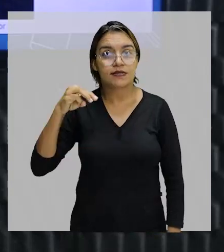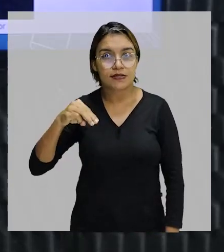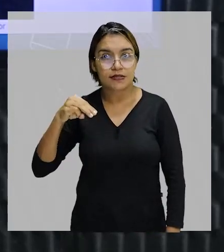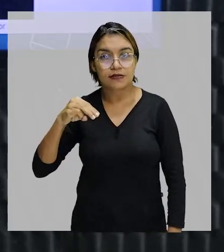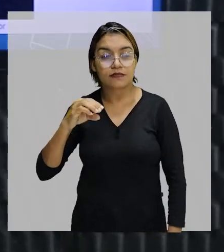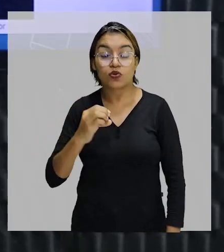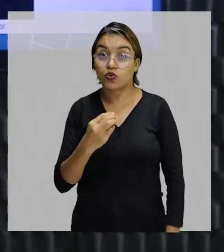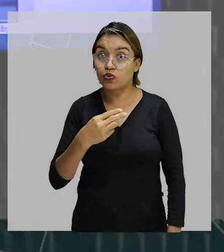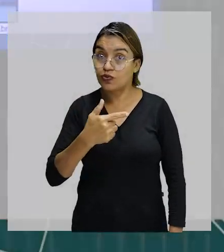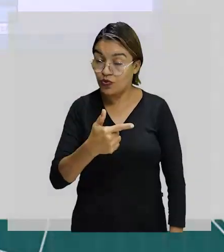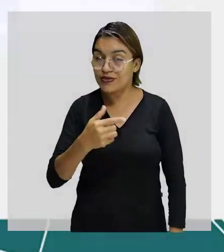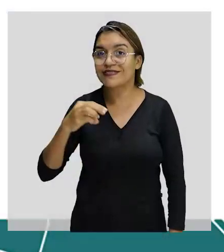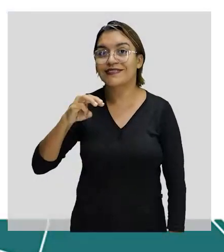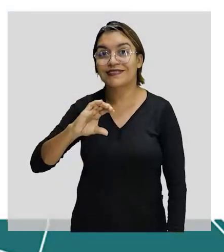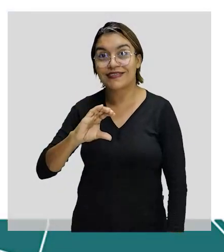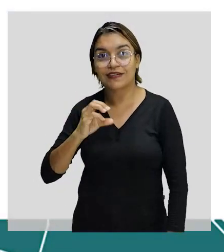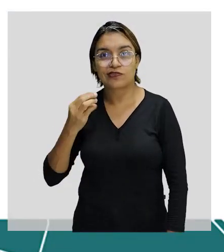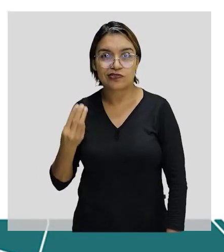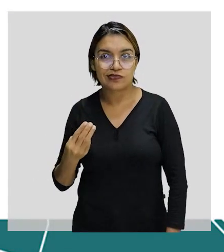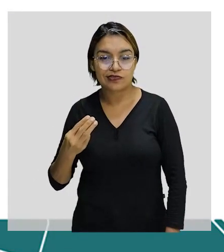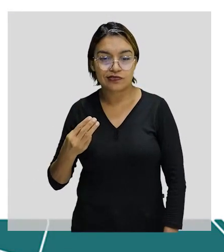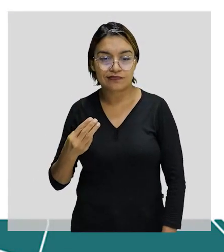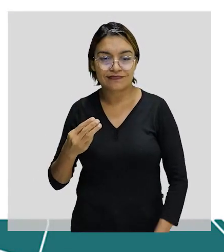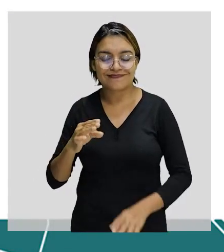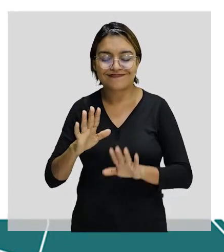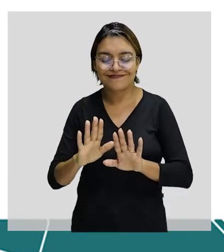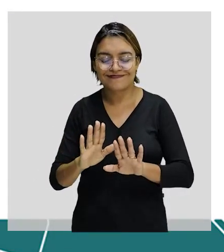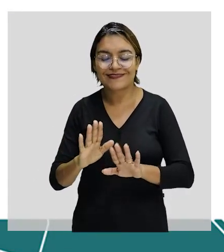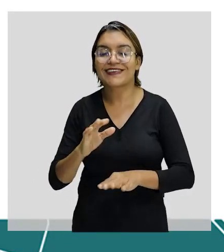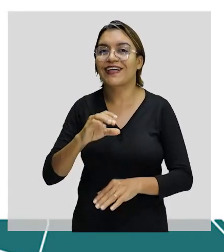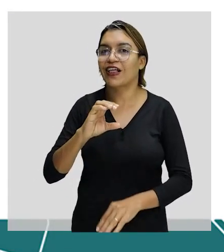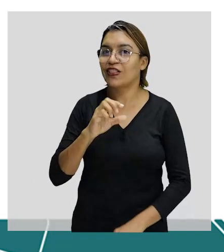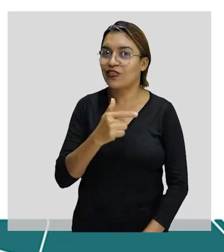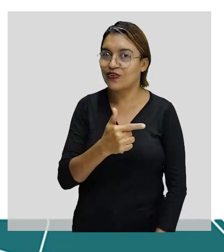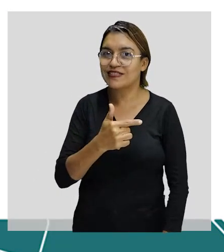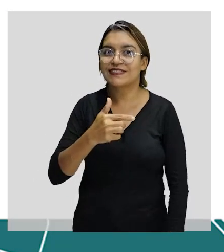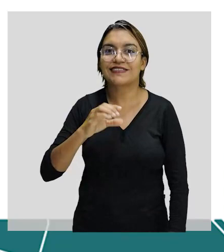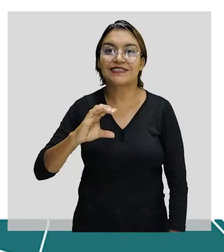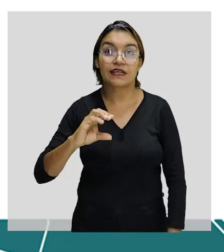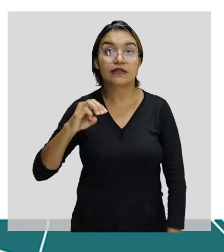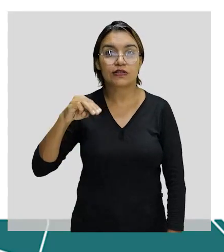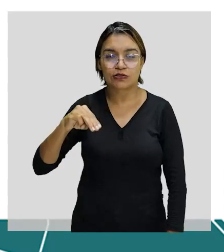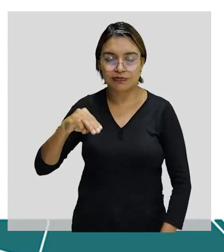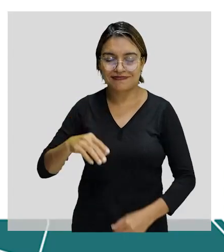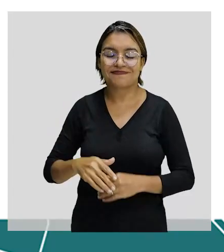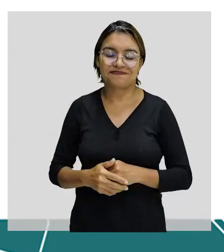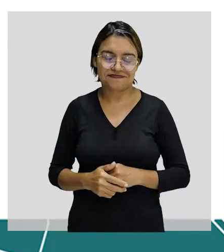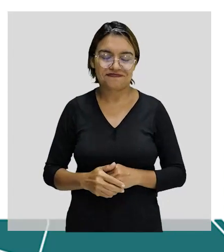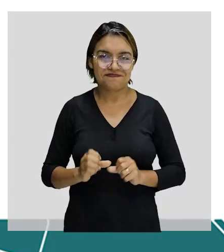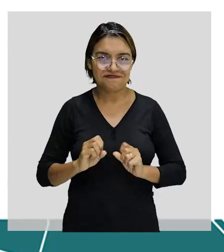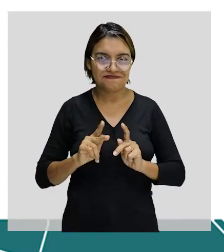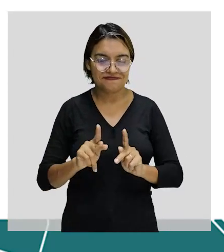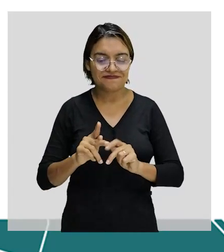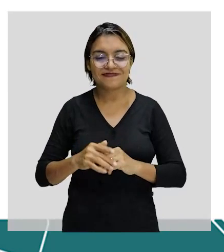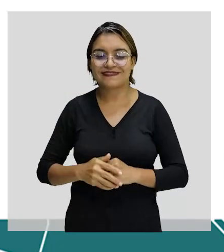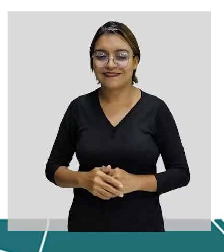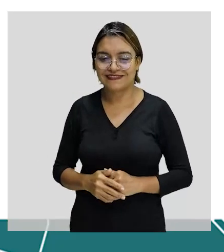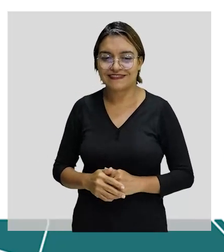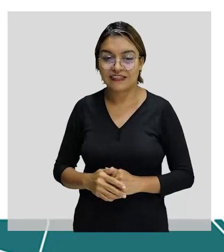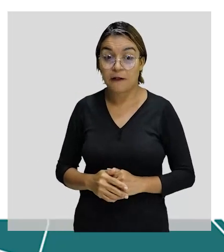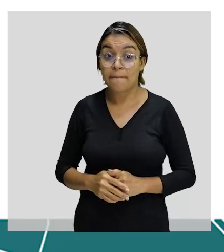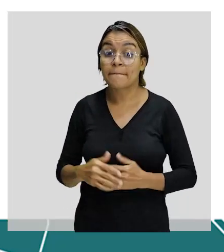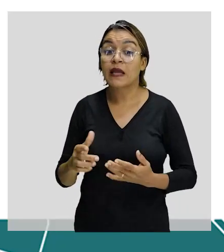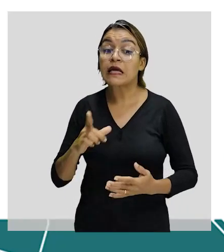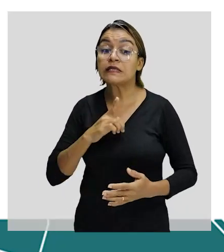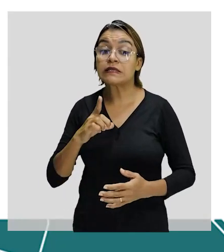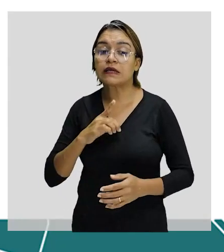centímetros, tá? Aí a fase do salto, nós temos o voo, a queda.